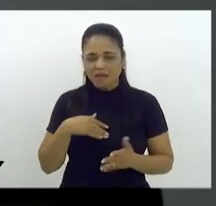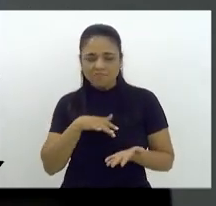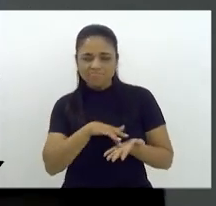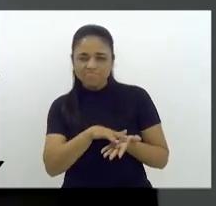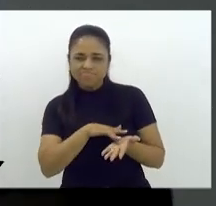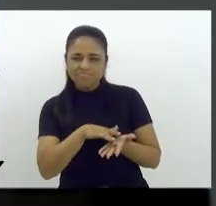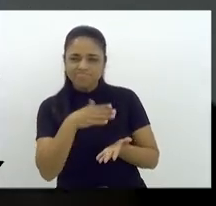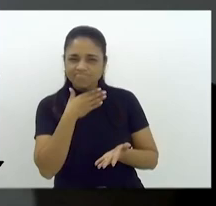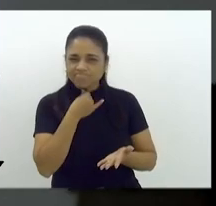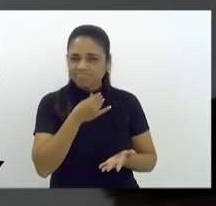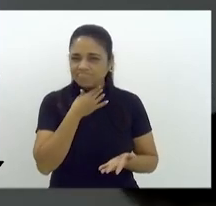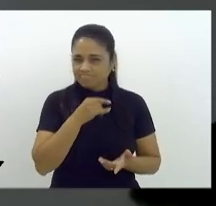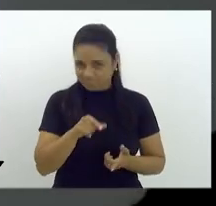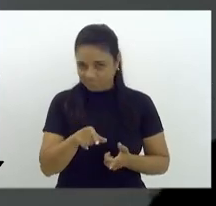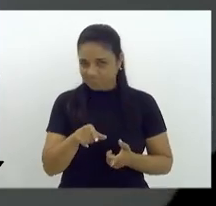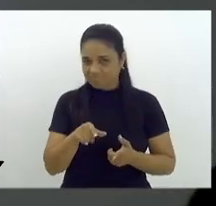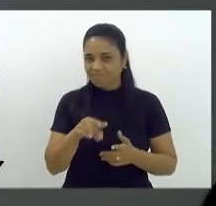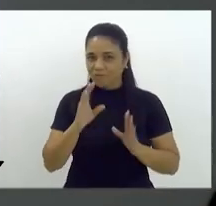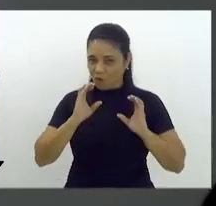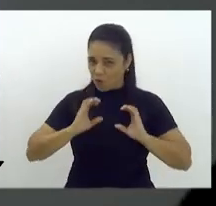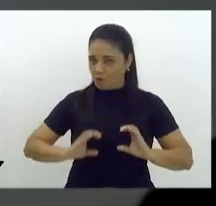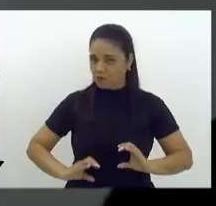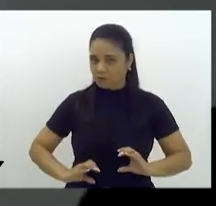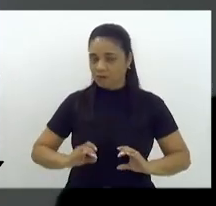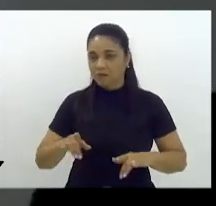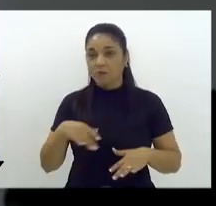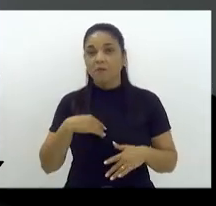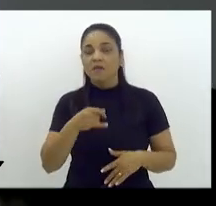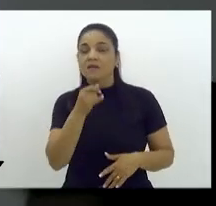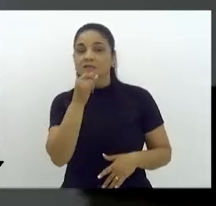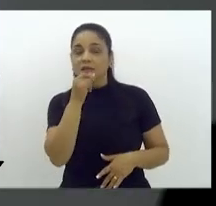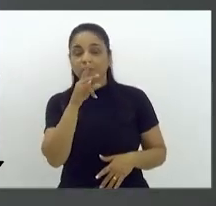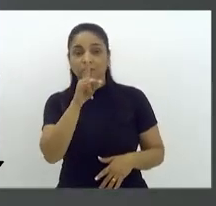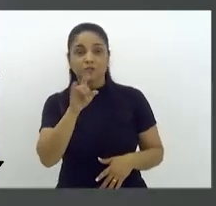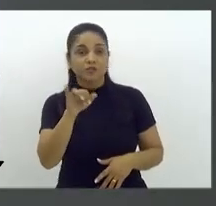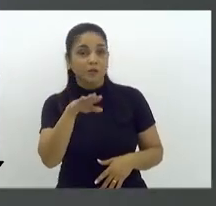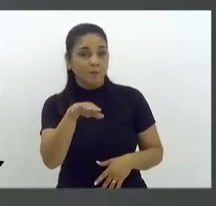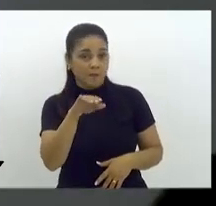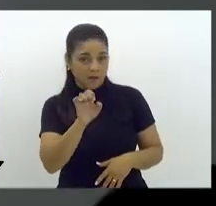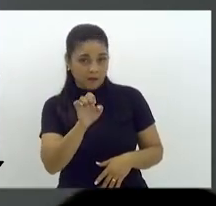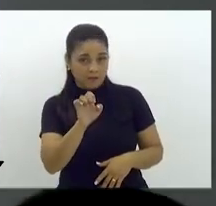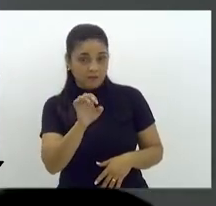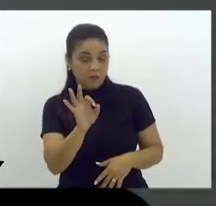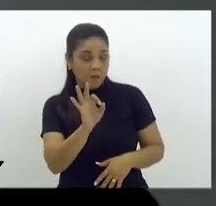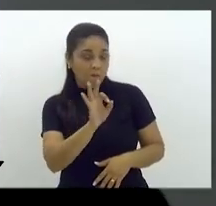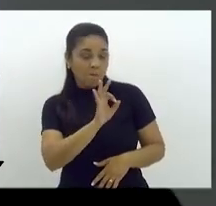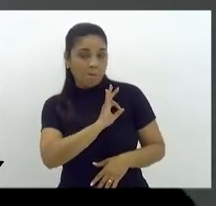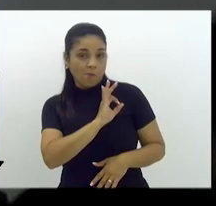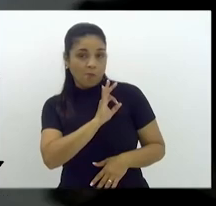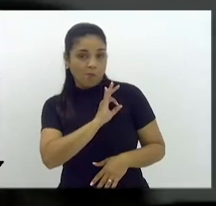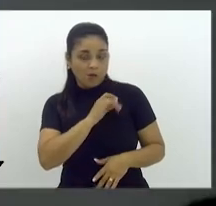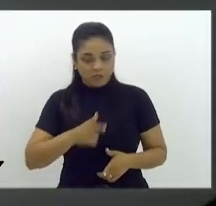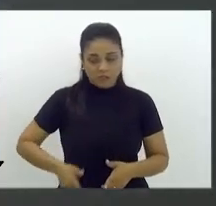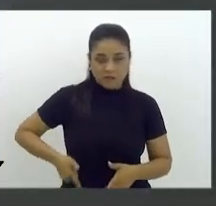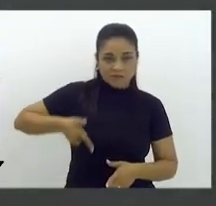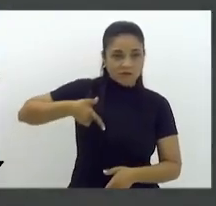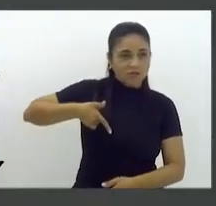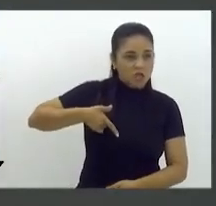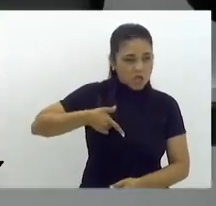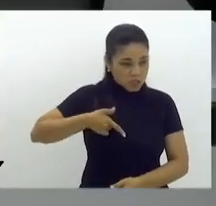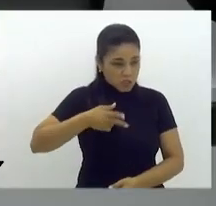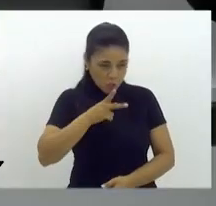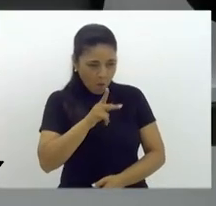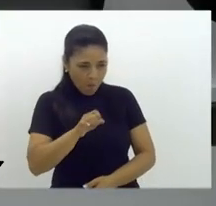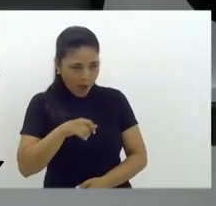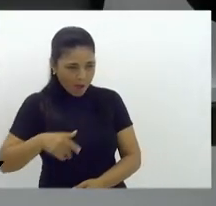se viu se viram policiais no Dia das Mães por exemplo com fuzil na mão dizendo que se seu pai for policial